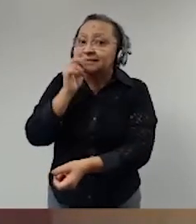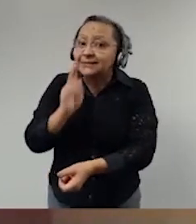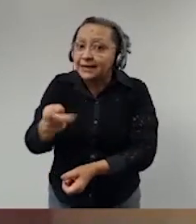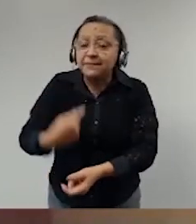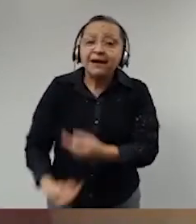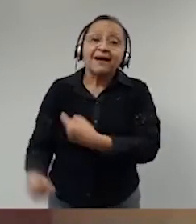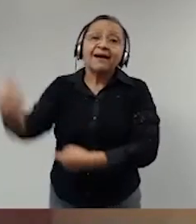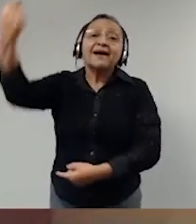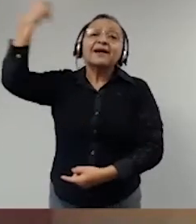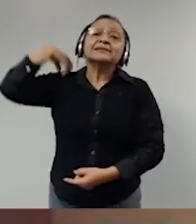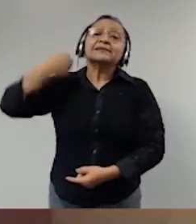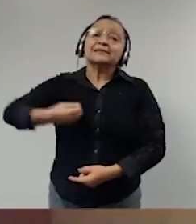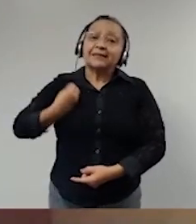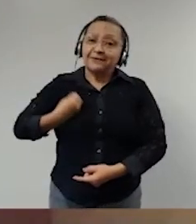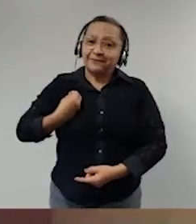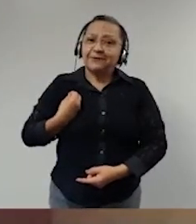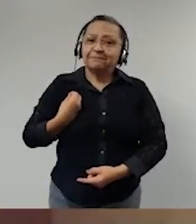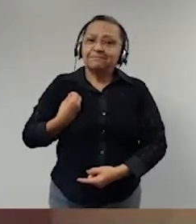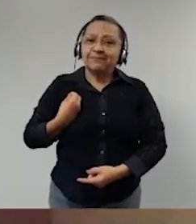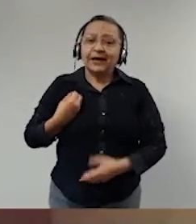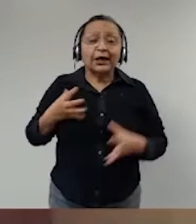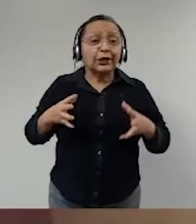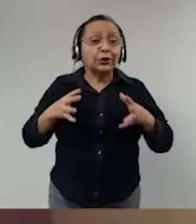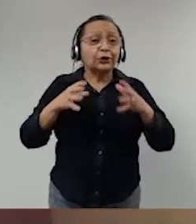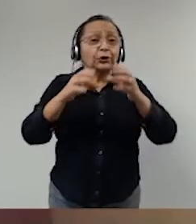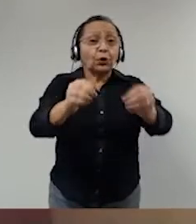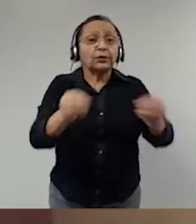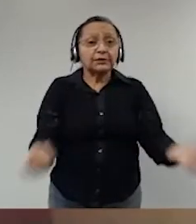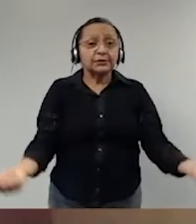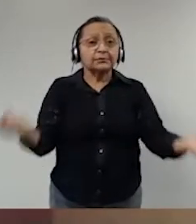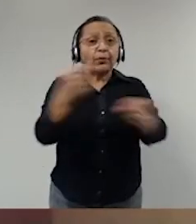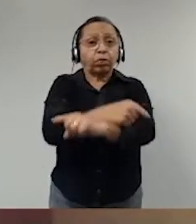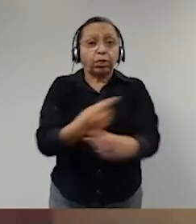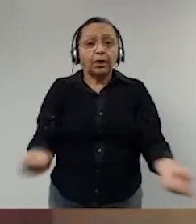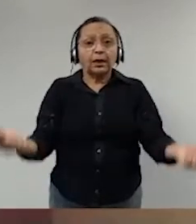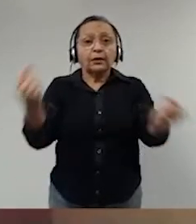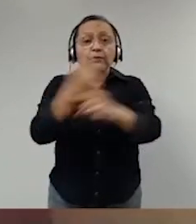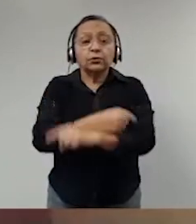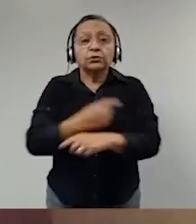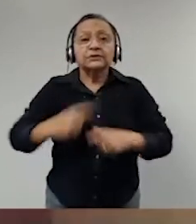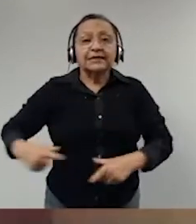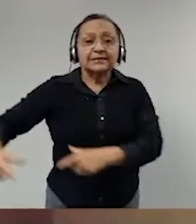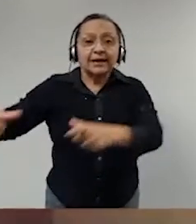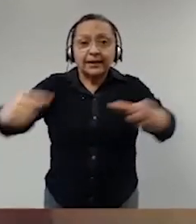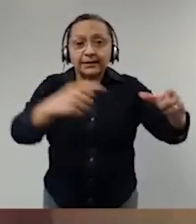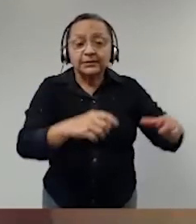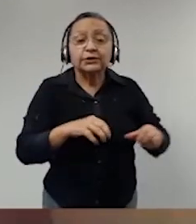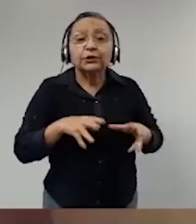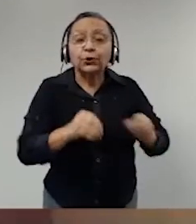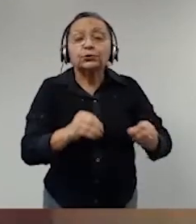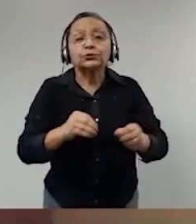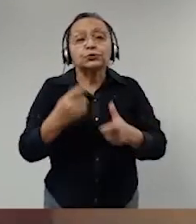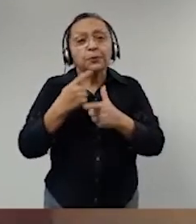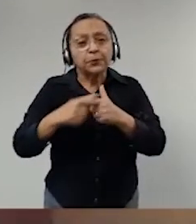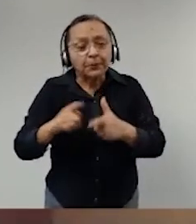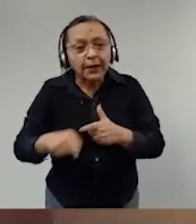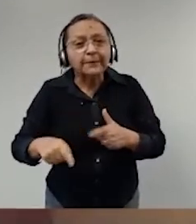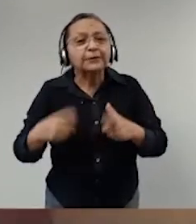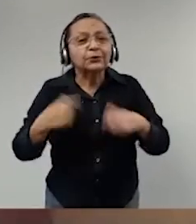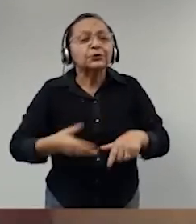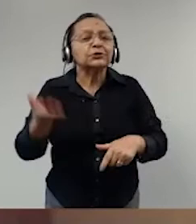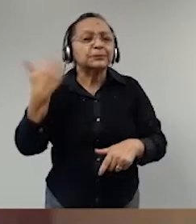de alguma maneira, presente em todas as controvérsias, em todos os grandes problemas que a OAB, de alguma